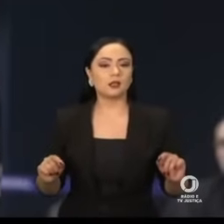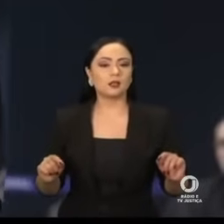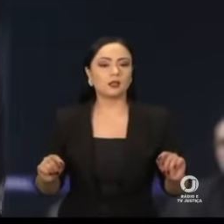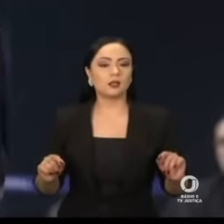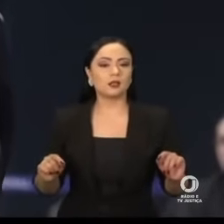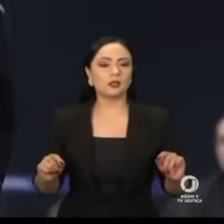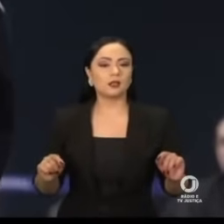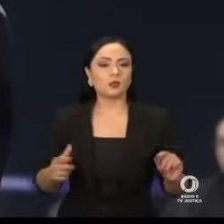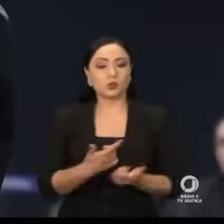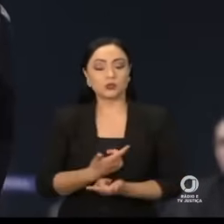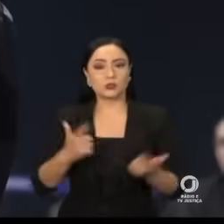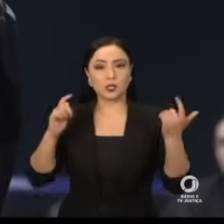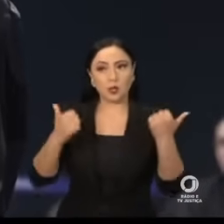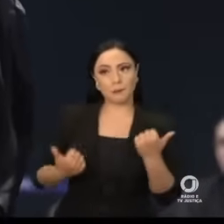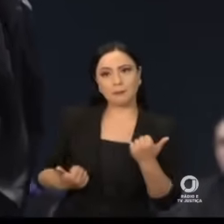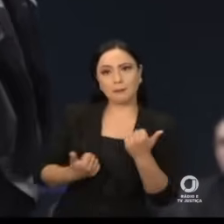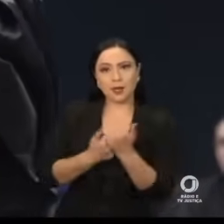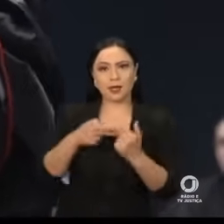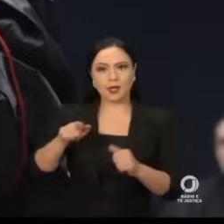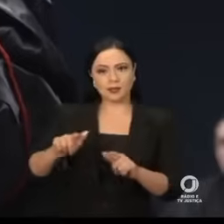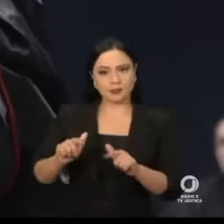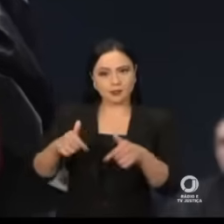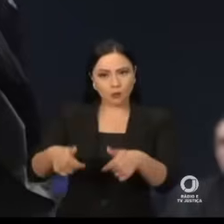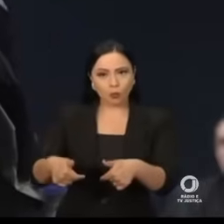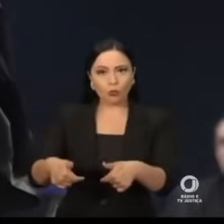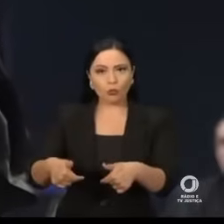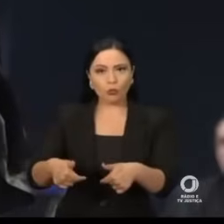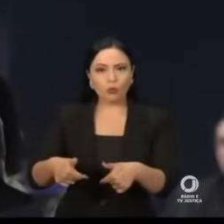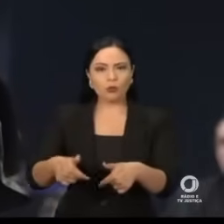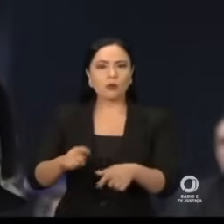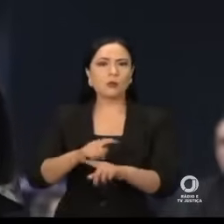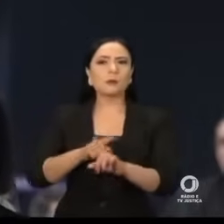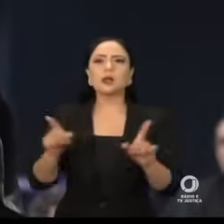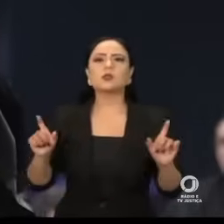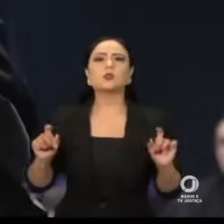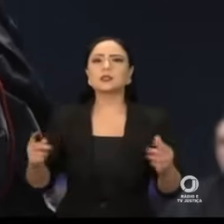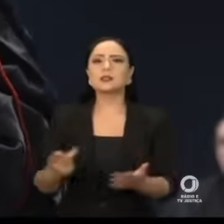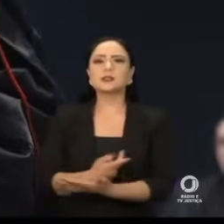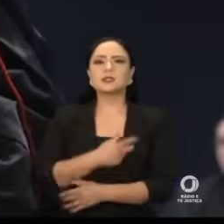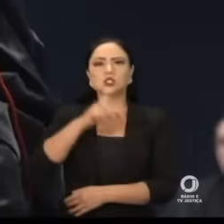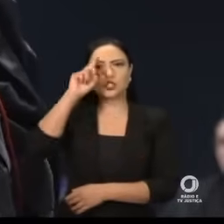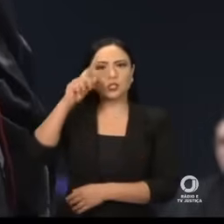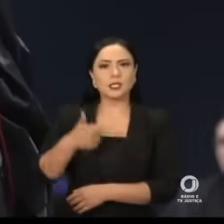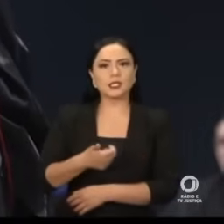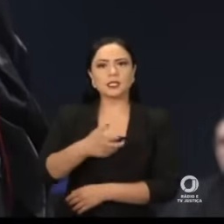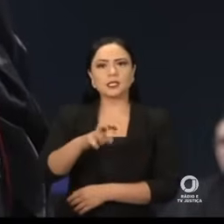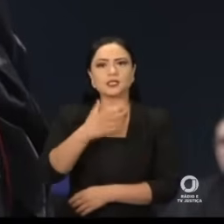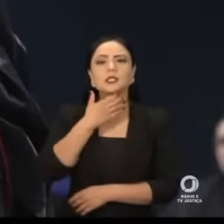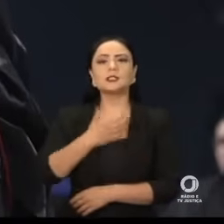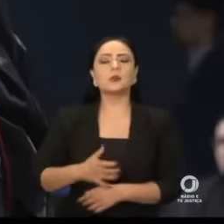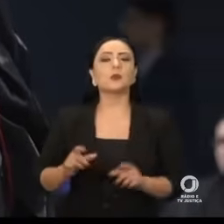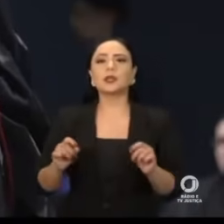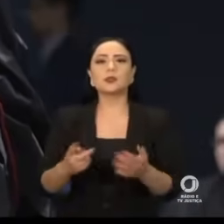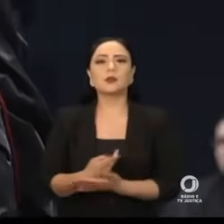respaldado a tal ação, o que estava acontecendo no dia 15 de dezembro?